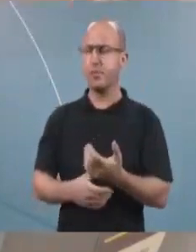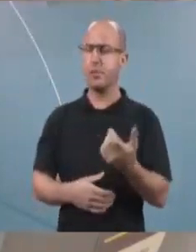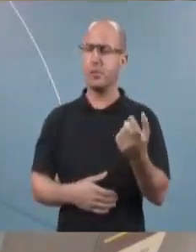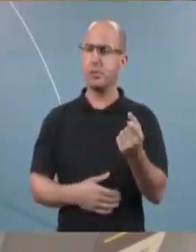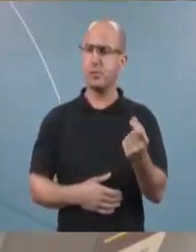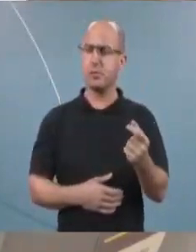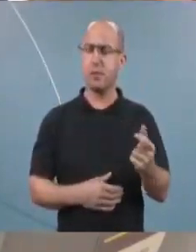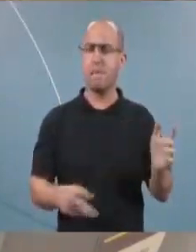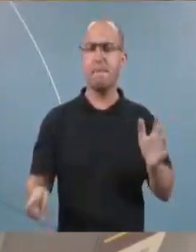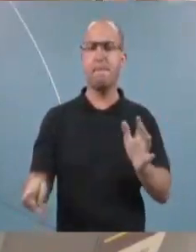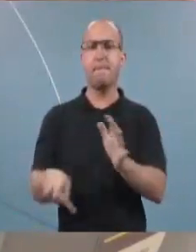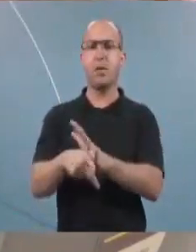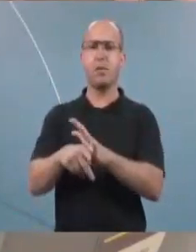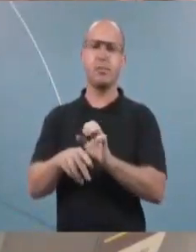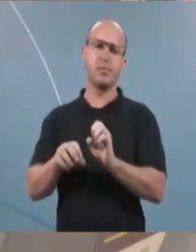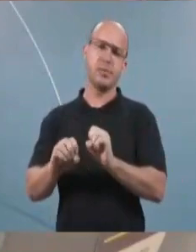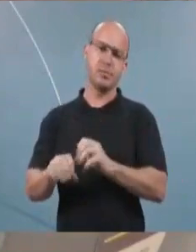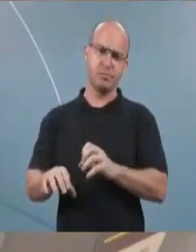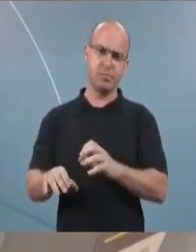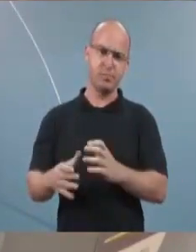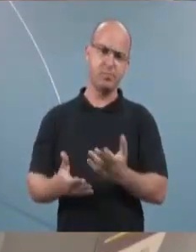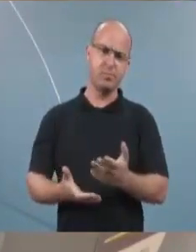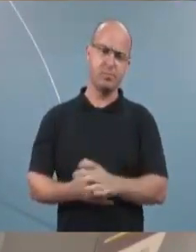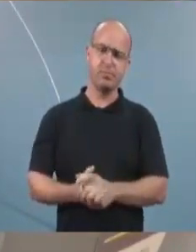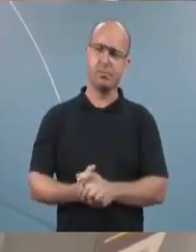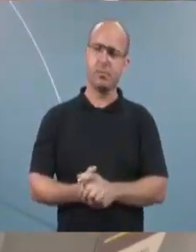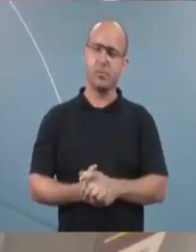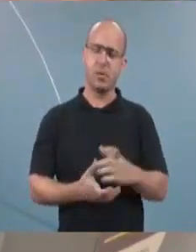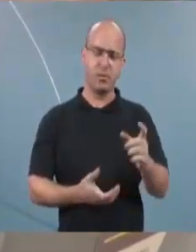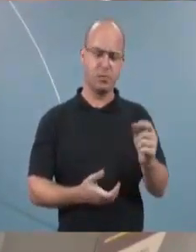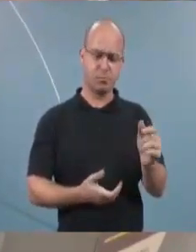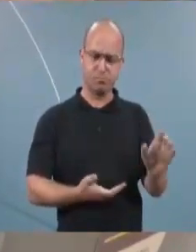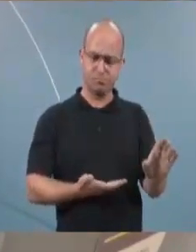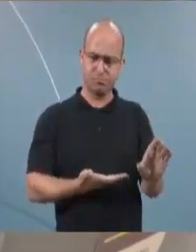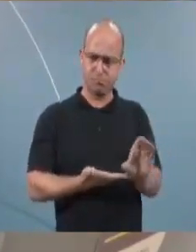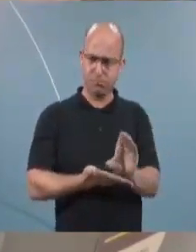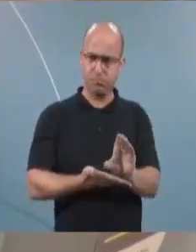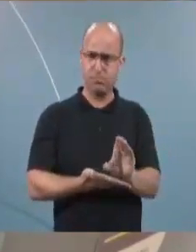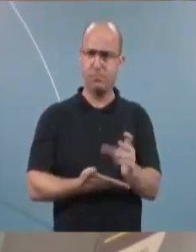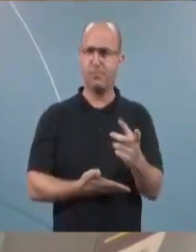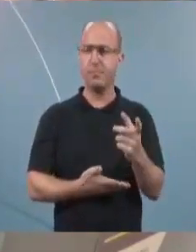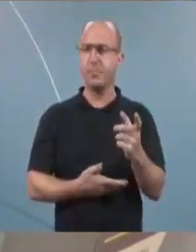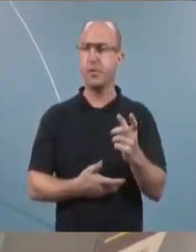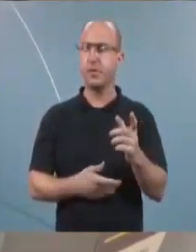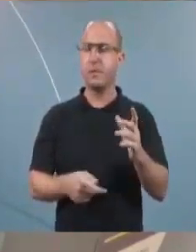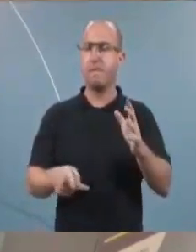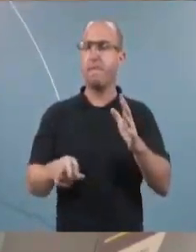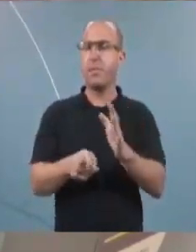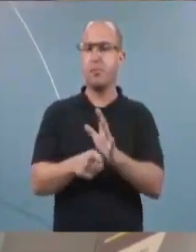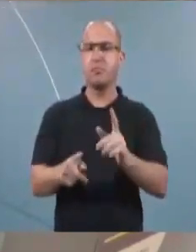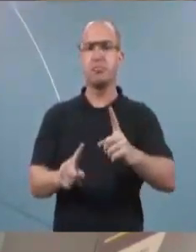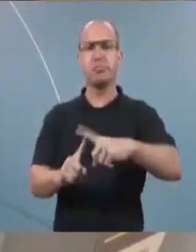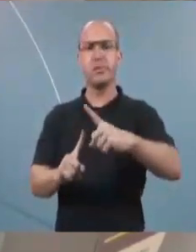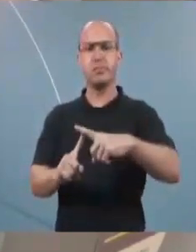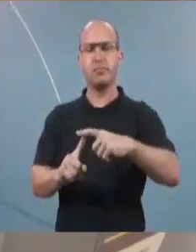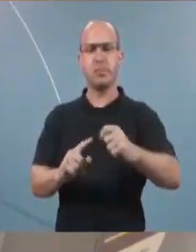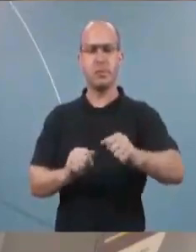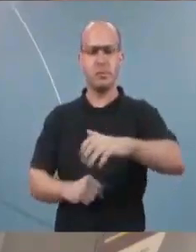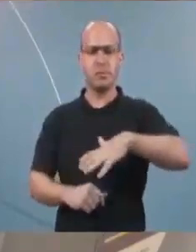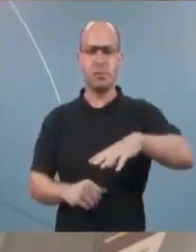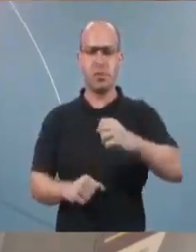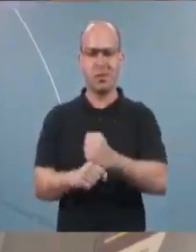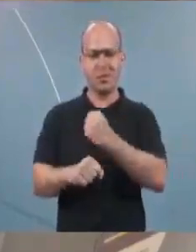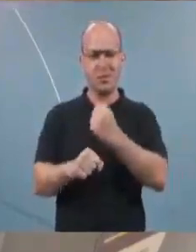dinheiro é exclusivo da educação é um recurso que existe para esse tipo de situação da